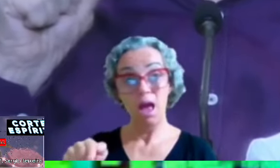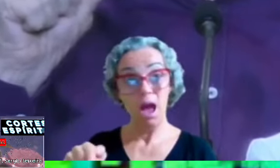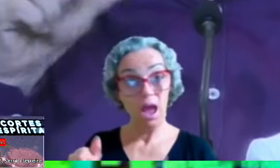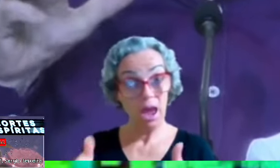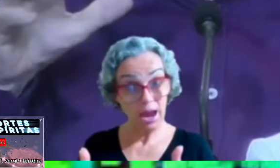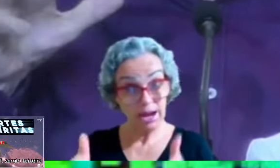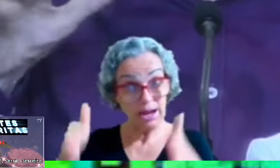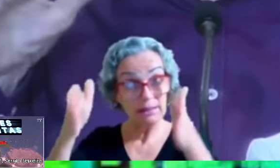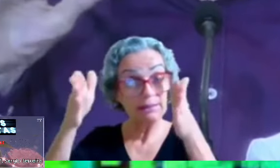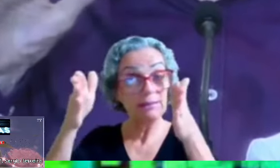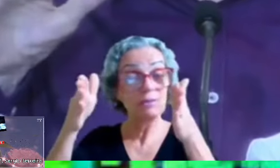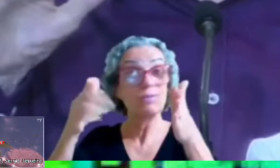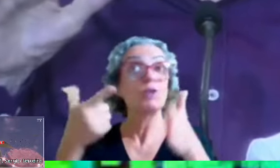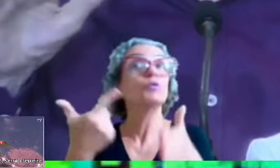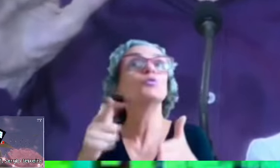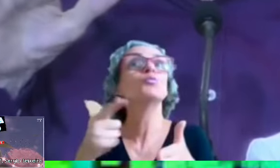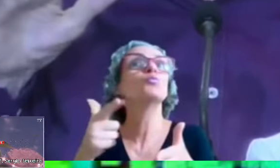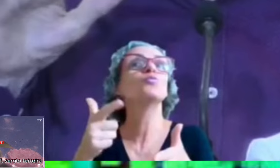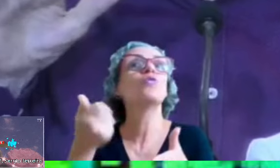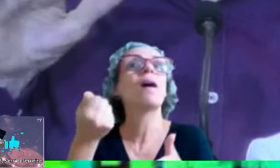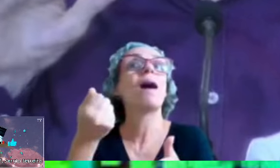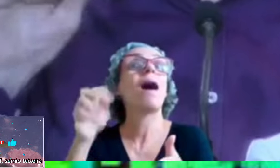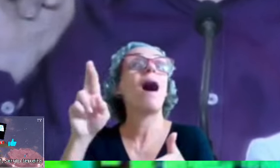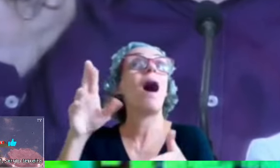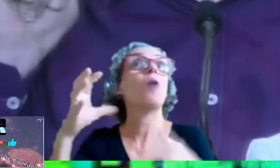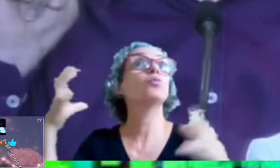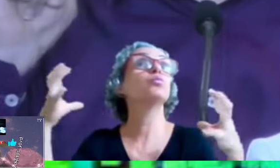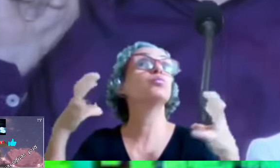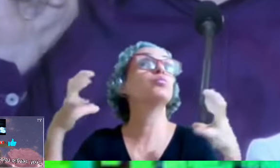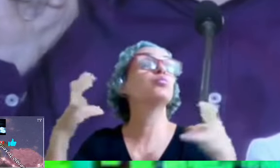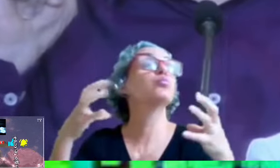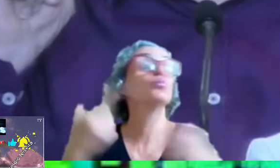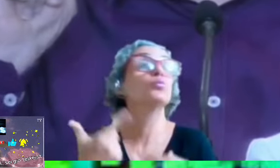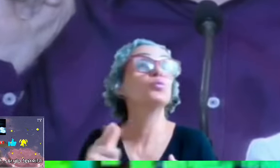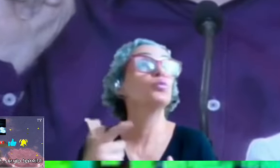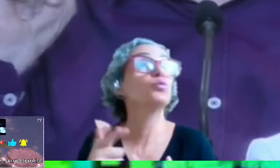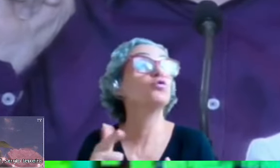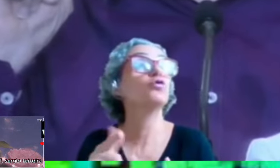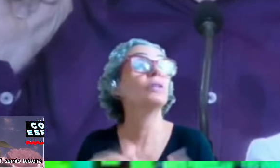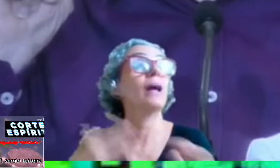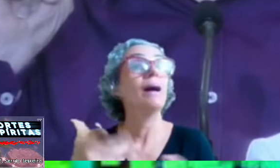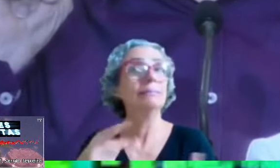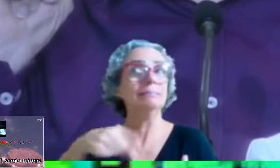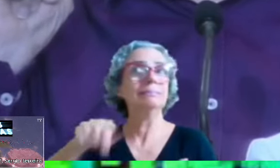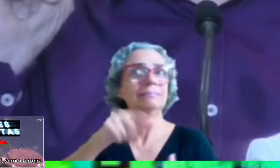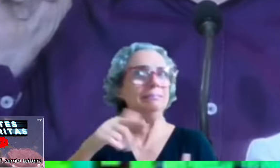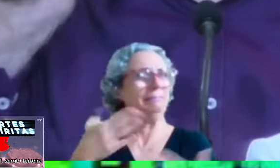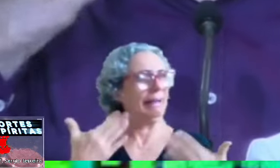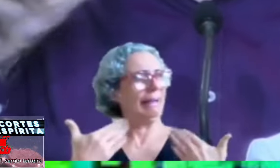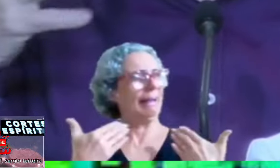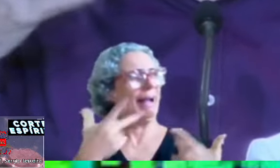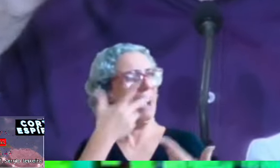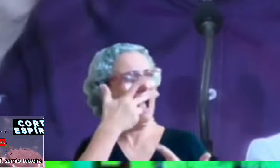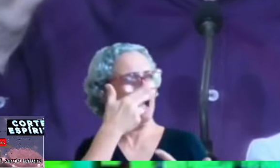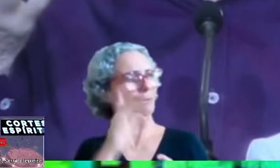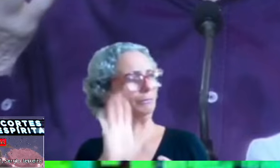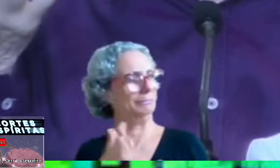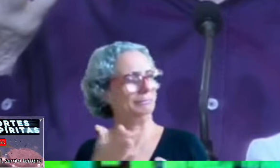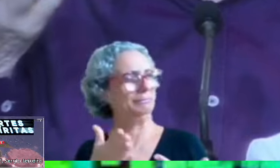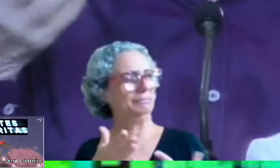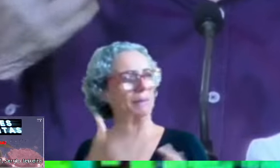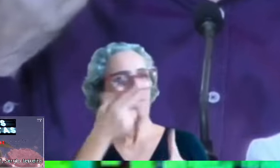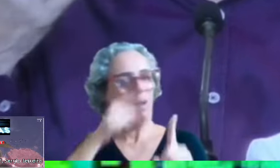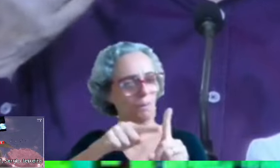climatizado, imagine a temperatura, deve ter subido um pouquinho para os 38, 40 graus. Em